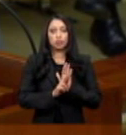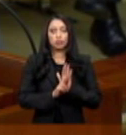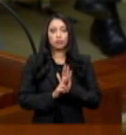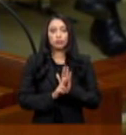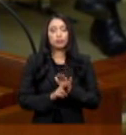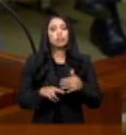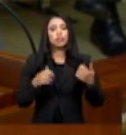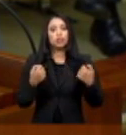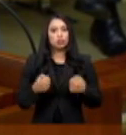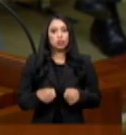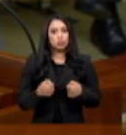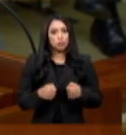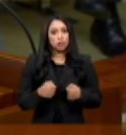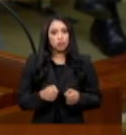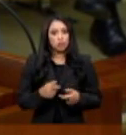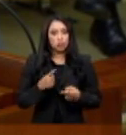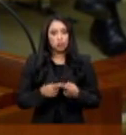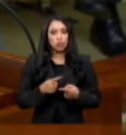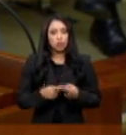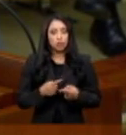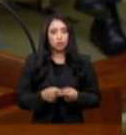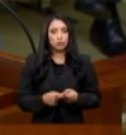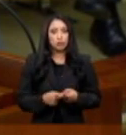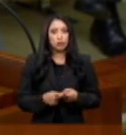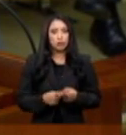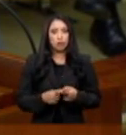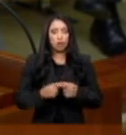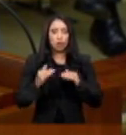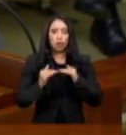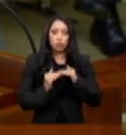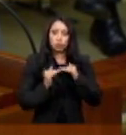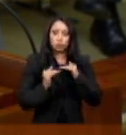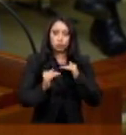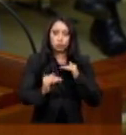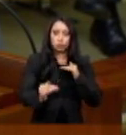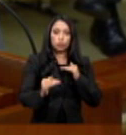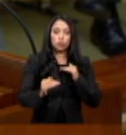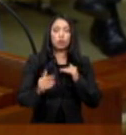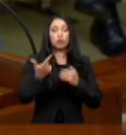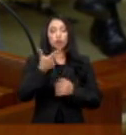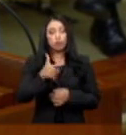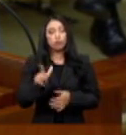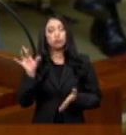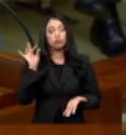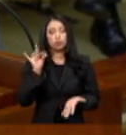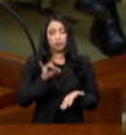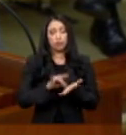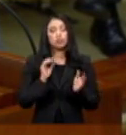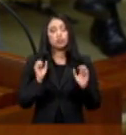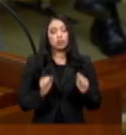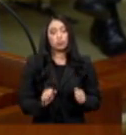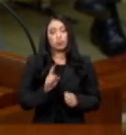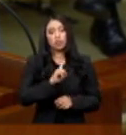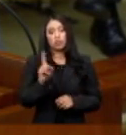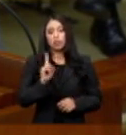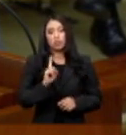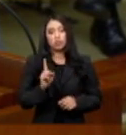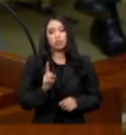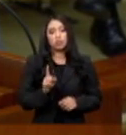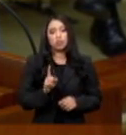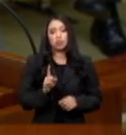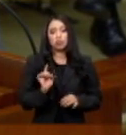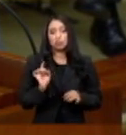ela é necessária porque os recortes lineares e outras medidas elementares de eficiência podem não ser